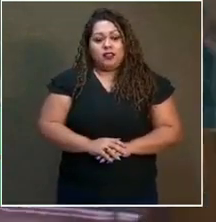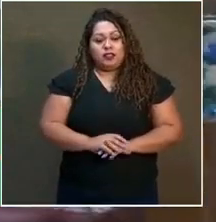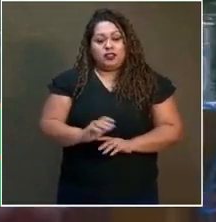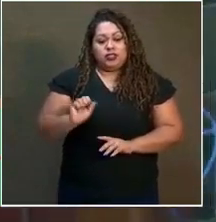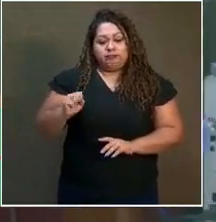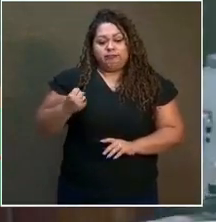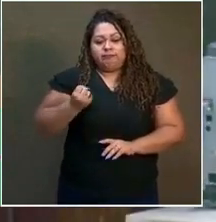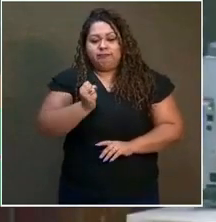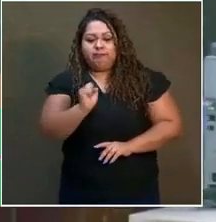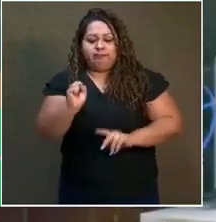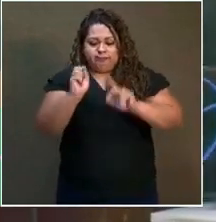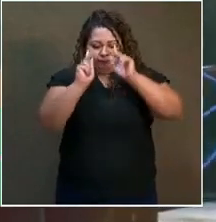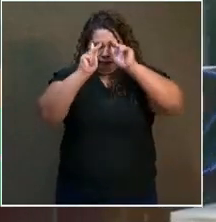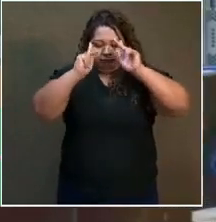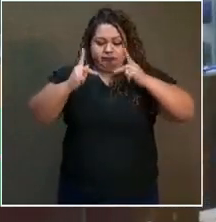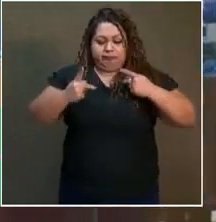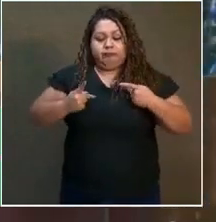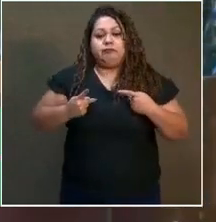da honra.